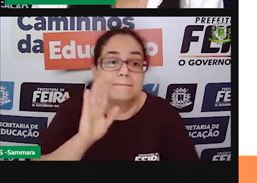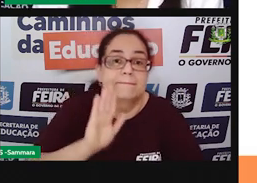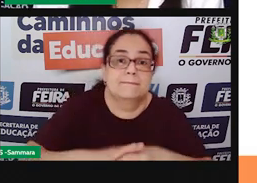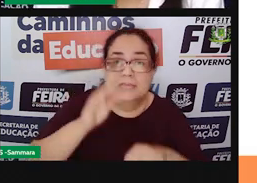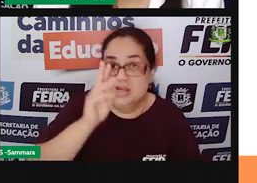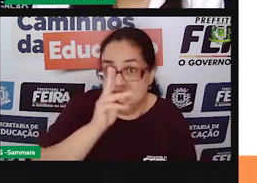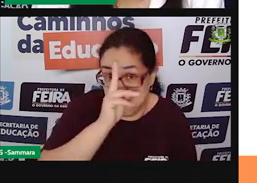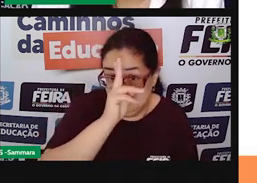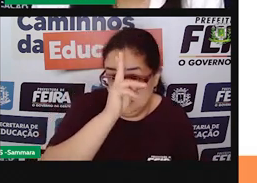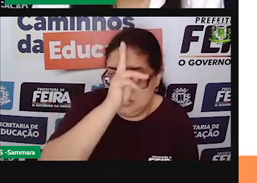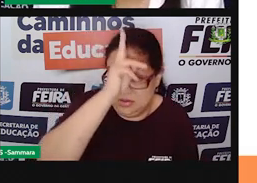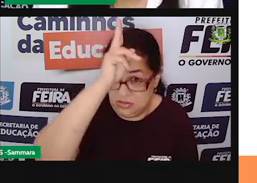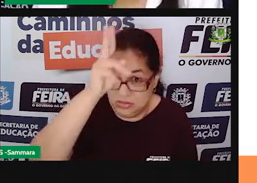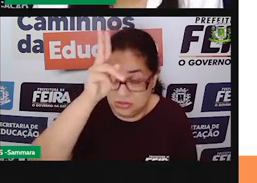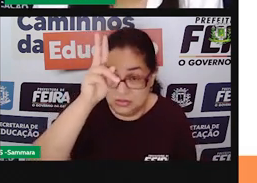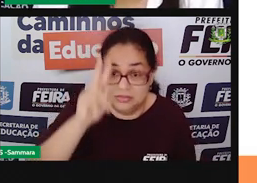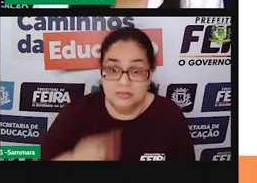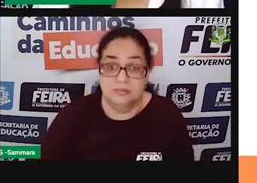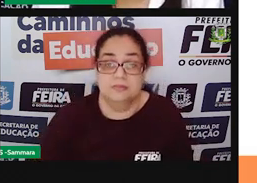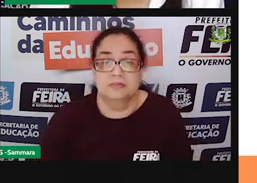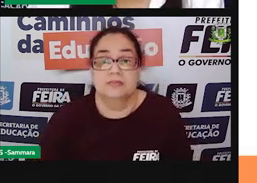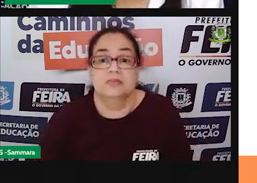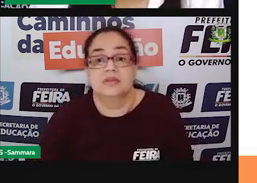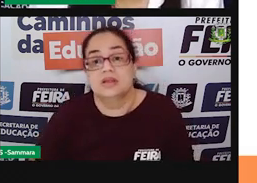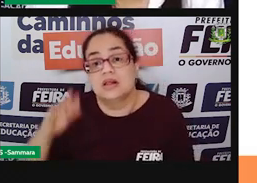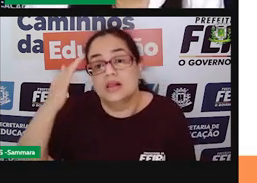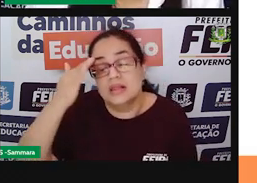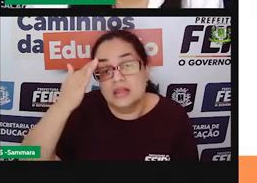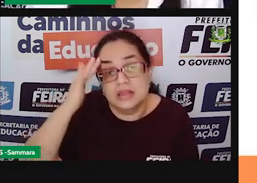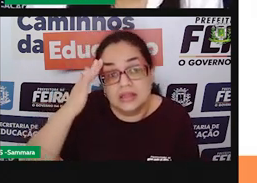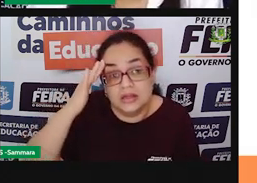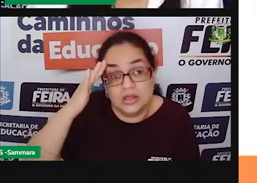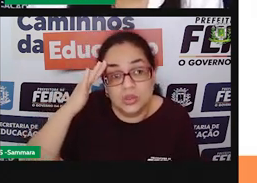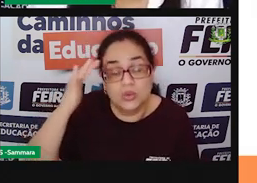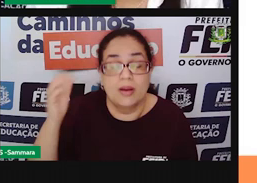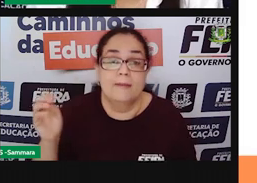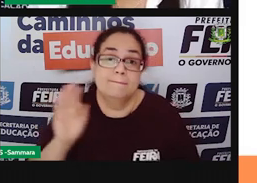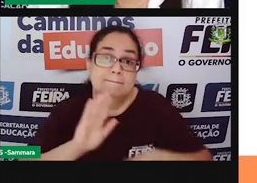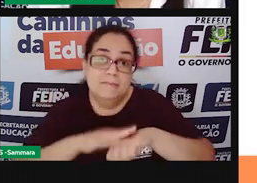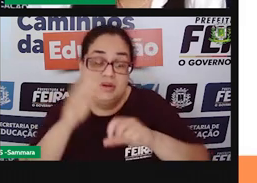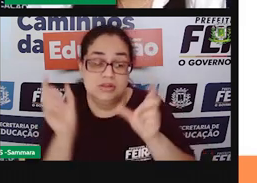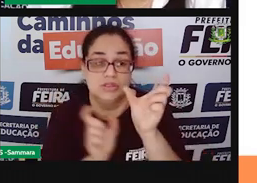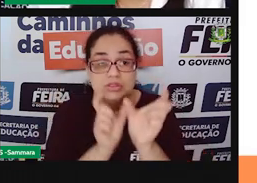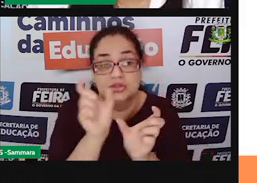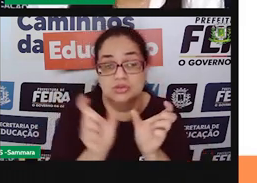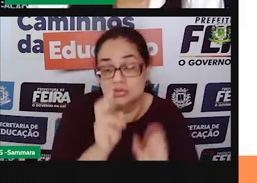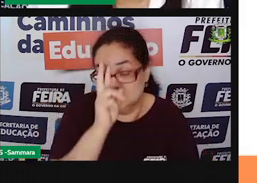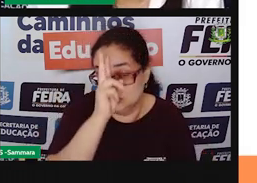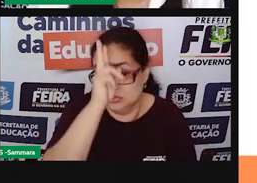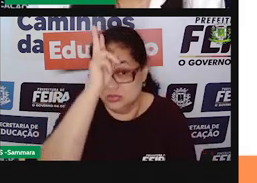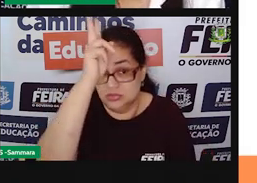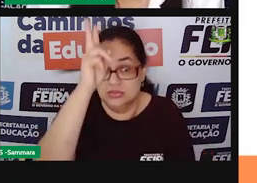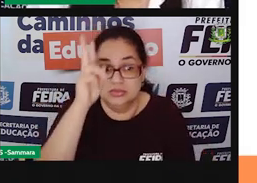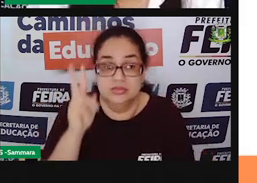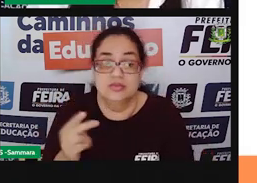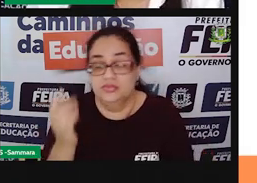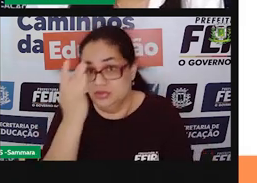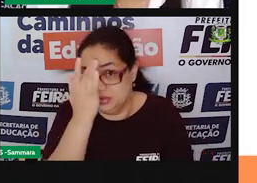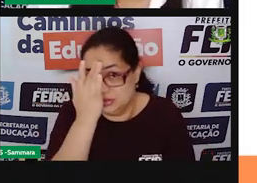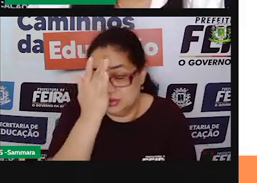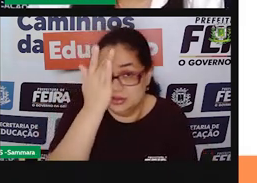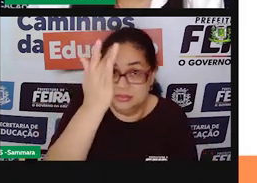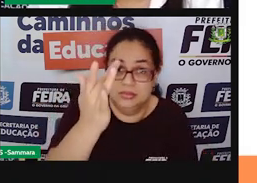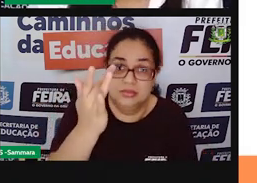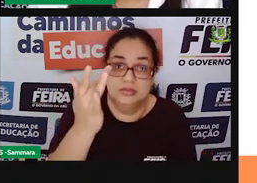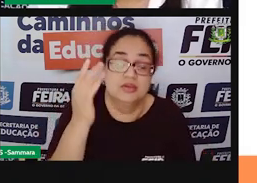com mais intensidade, a gente identifica aí como sílaba tônica. E quando a gente fala desse jeito, fica mais